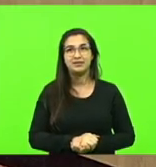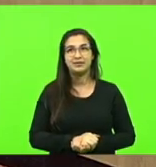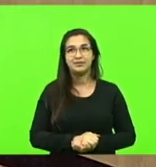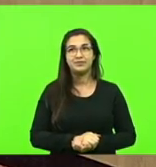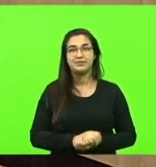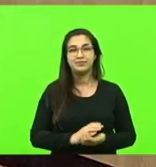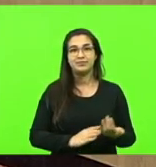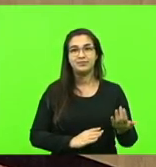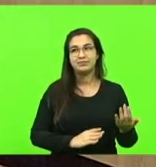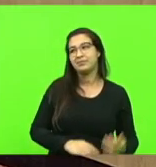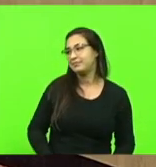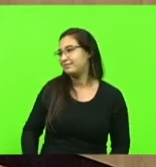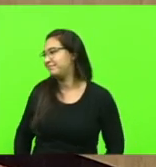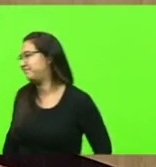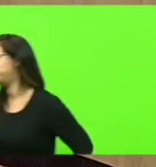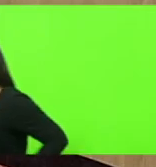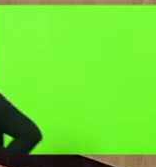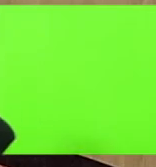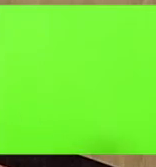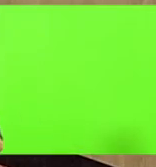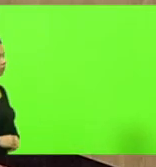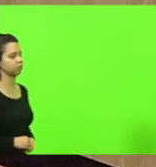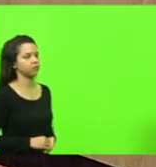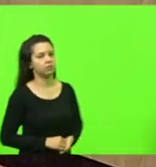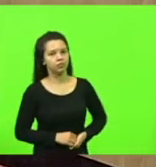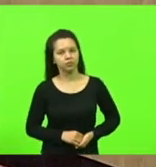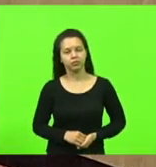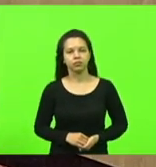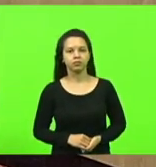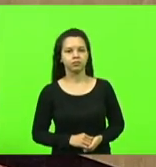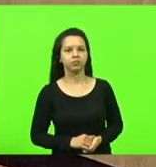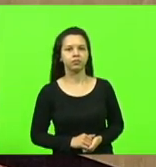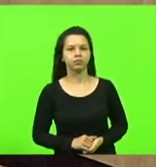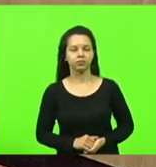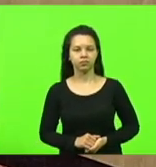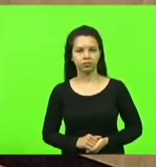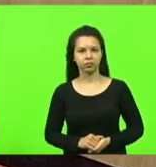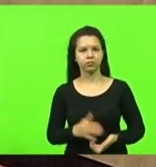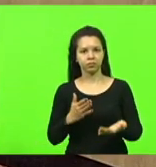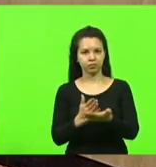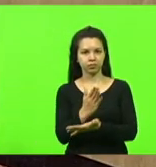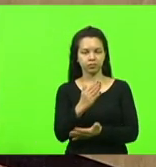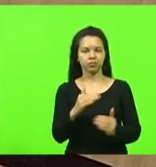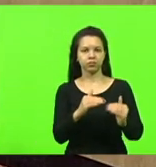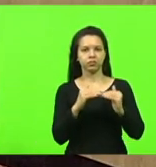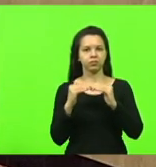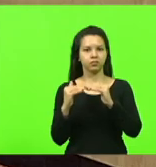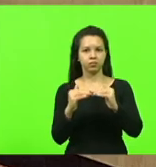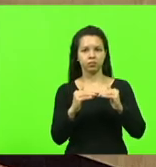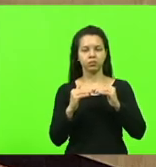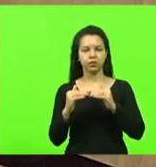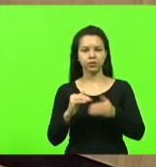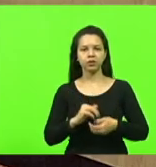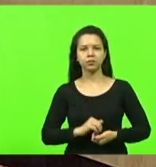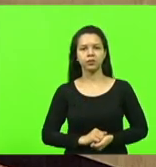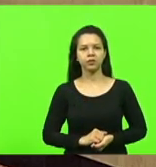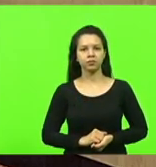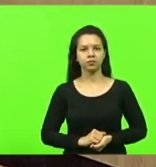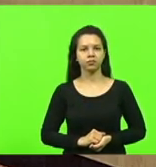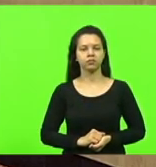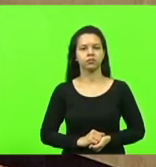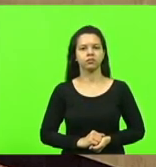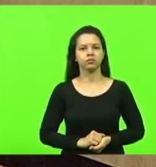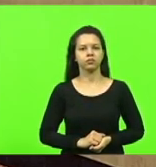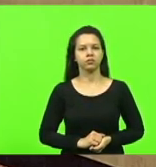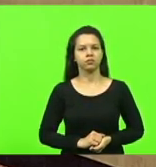Não havendo quem queira discutir, em votação. Deputados que aprovam, permaneça como se encontra. Aprovado por unanimidade. Moção 872, ator